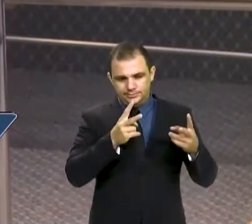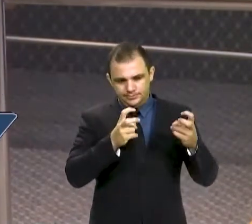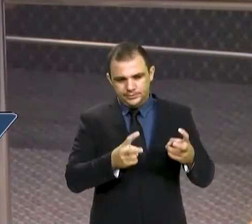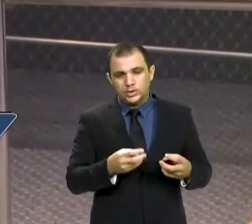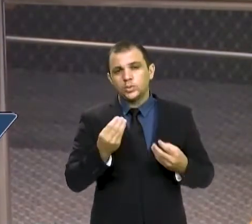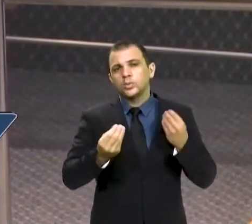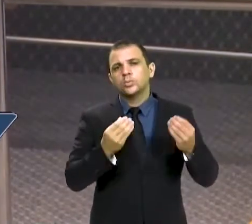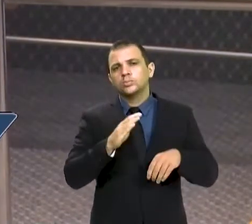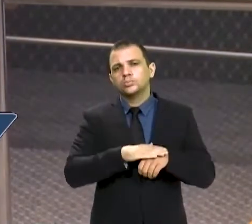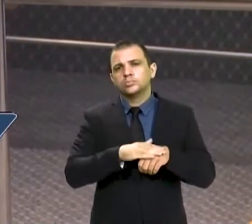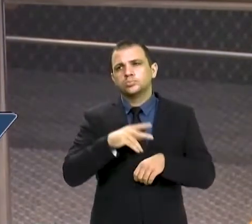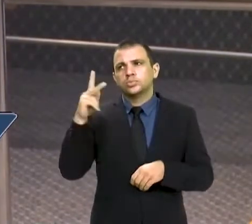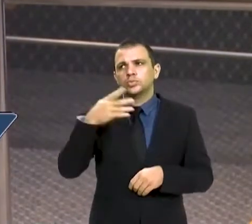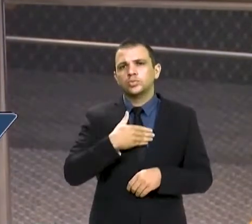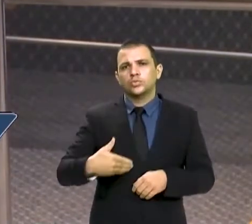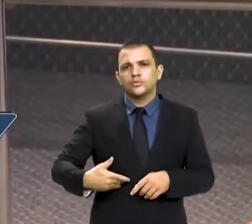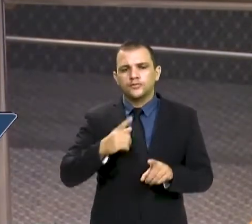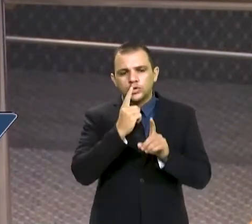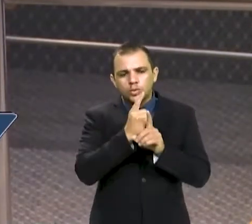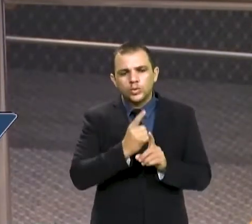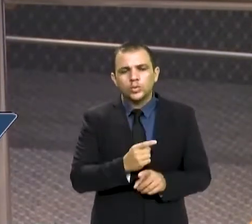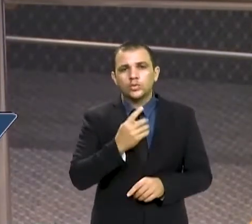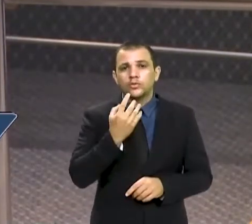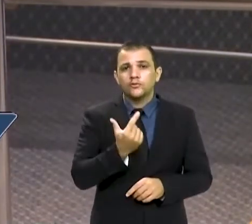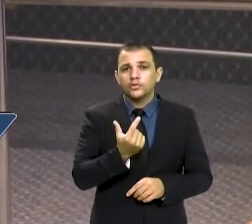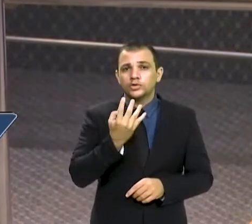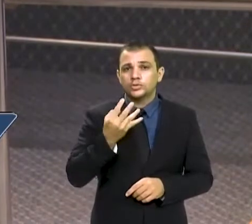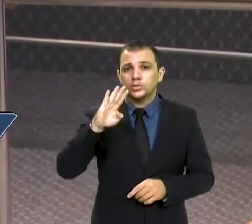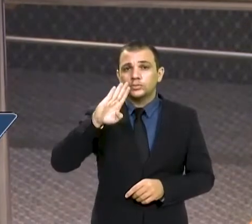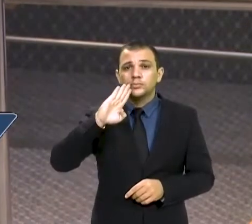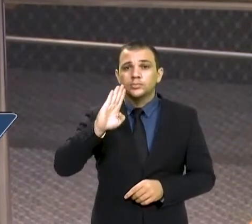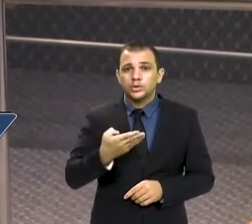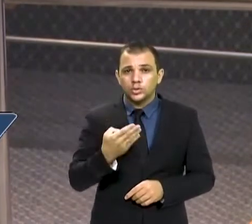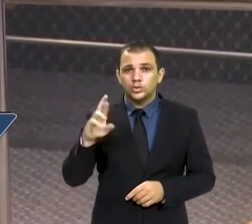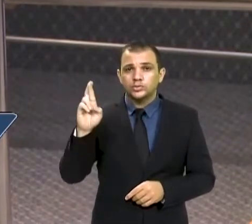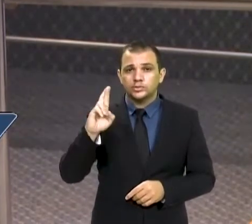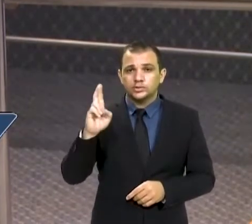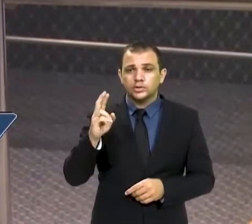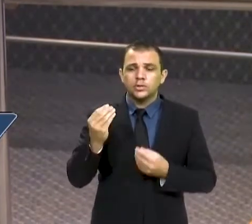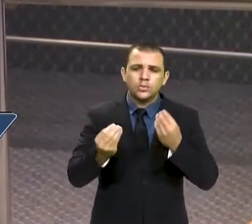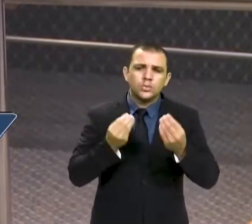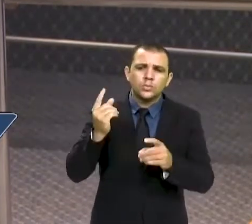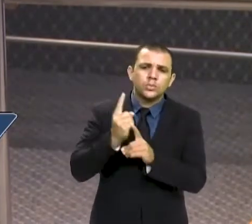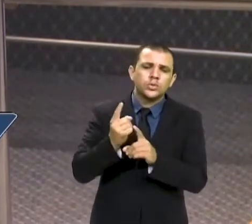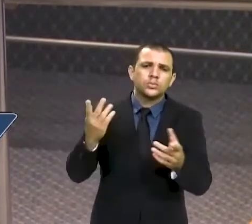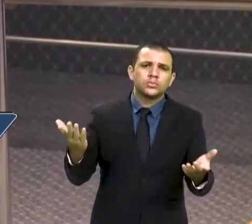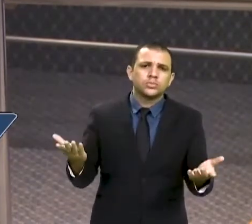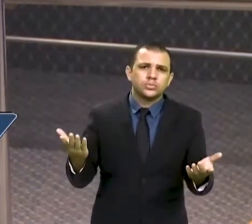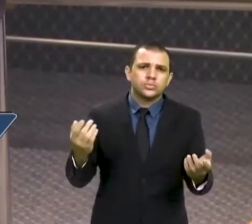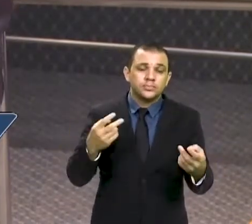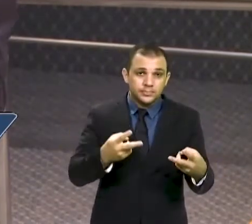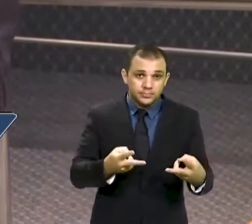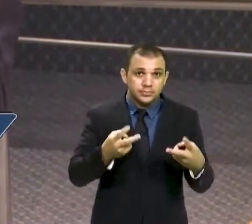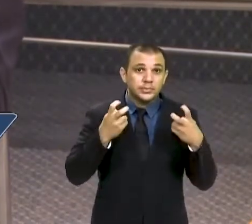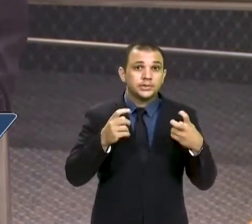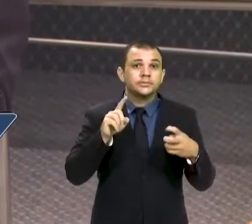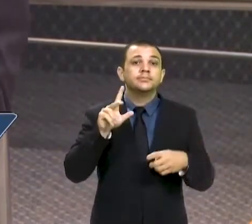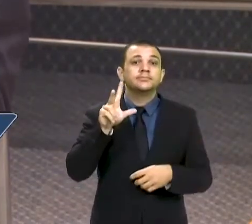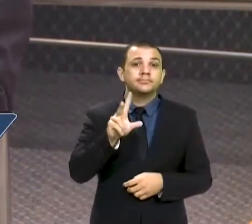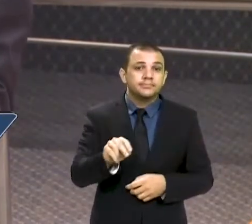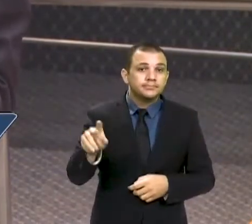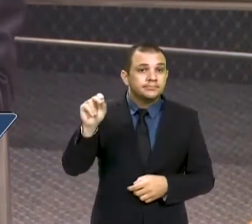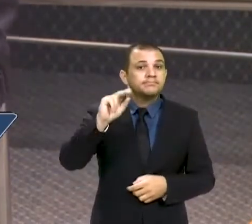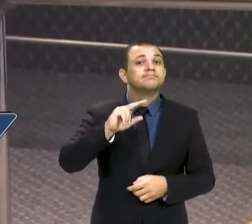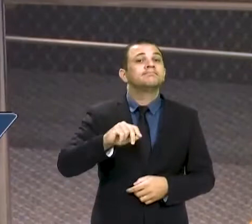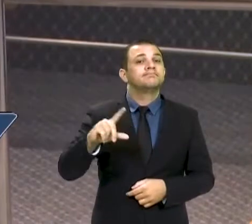governo encontrou esses 24 bilhões de reais, você vai observar aqui uma das maiores enganações que